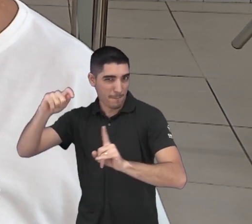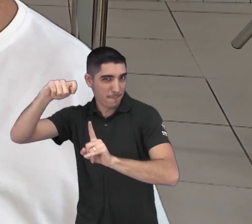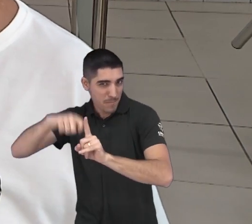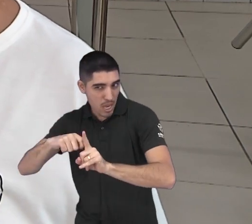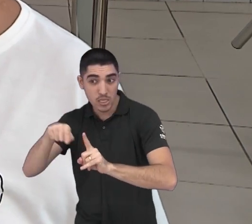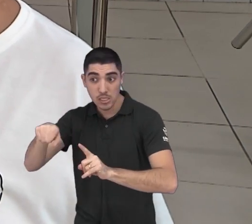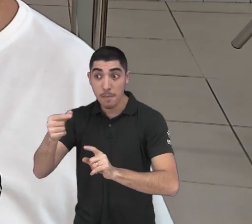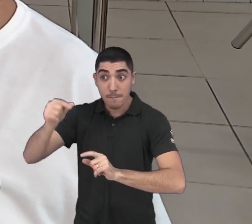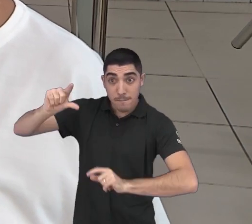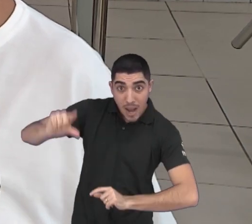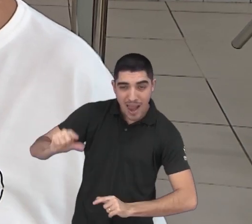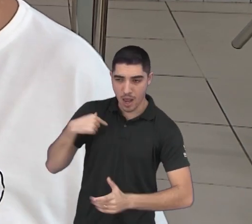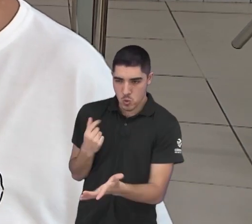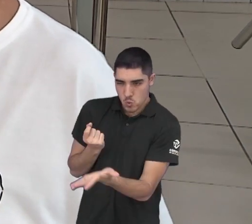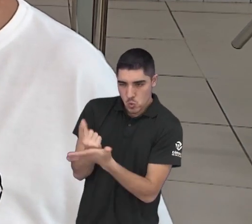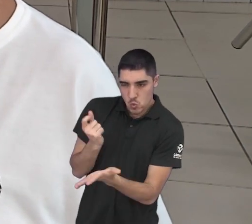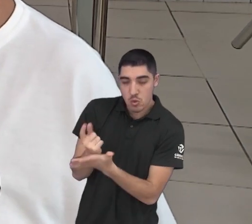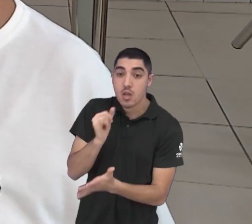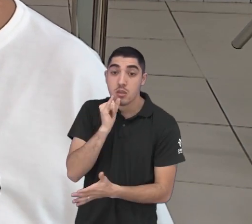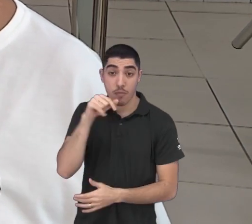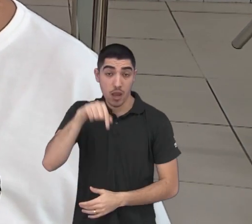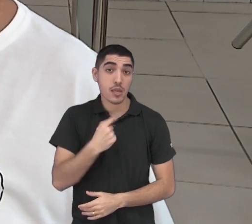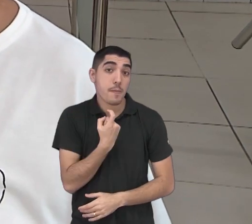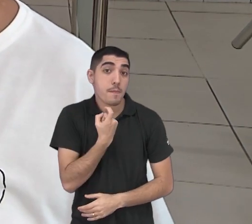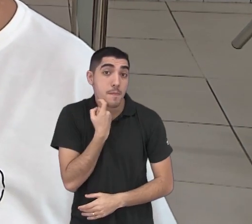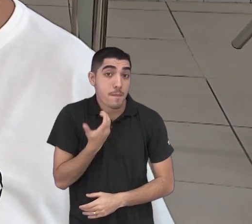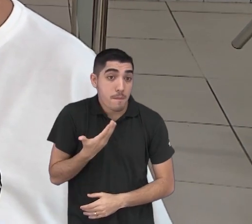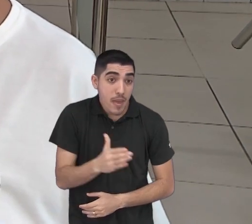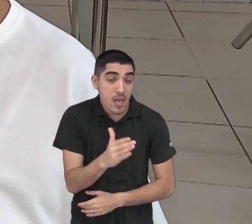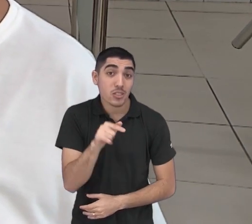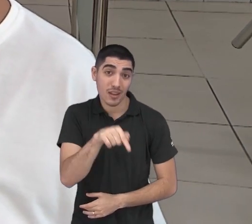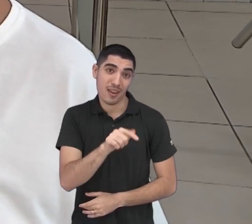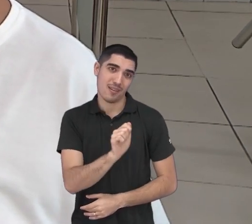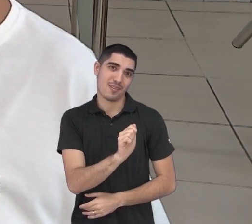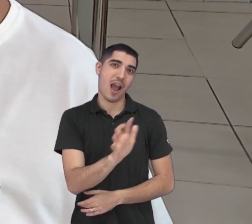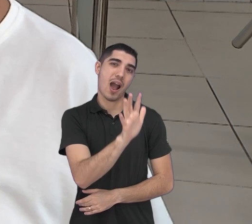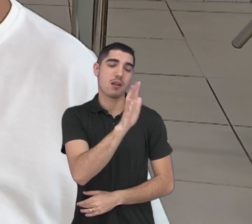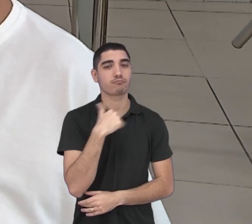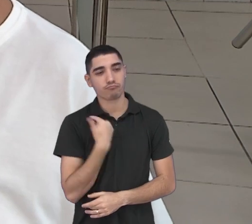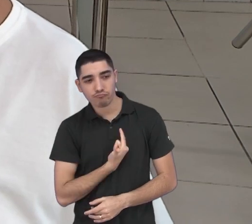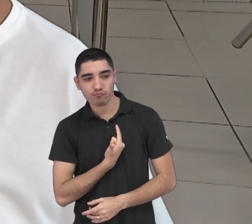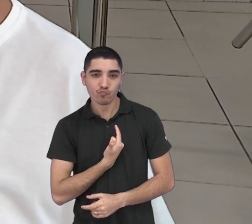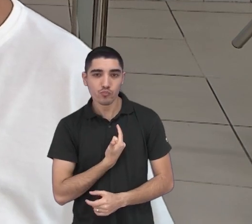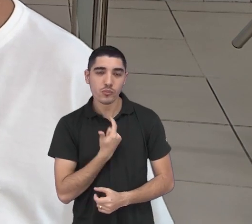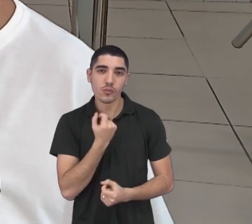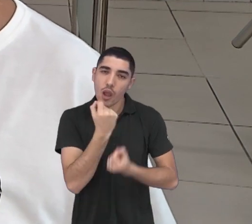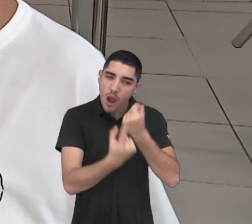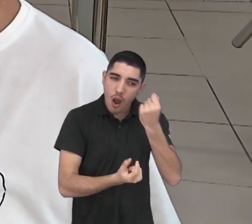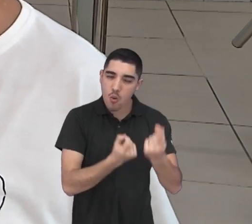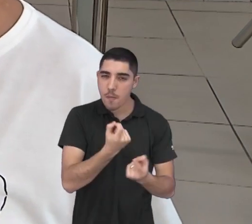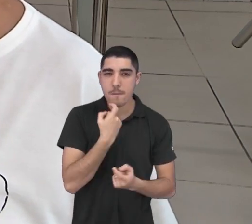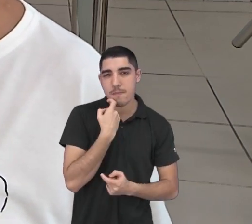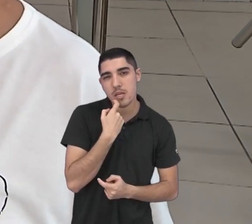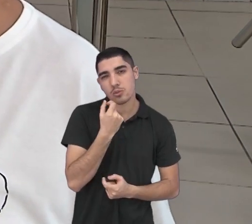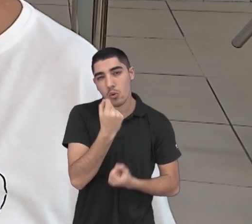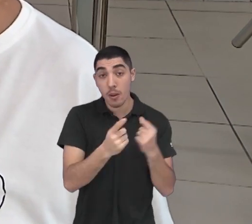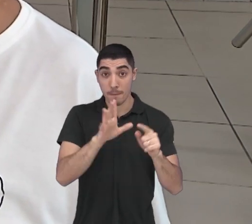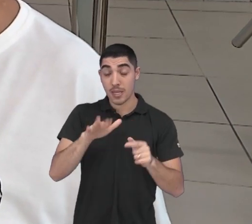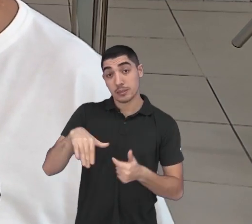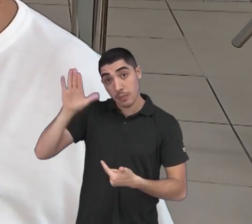carne. A gente aqui, por exemplo, não serve muito peixe, porque o peixe é uma carne mais cara. A gente procura servir o